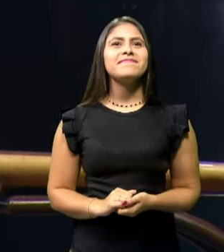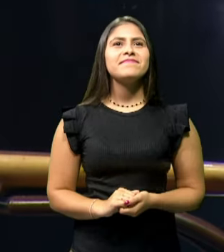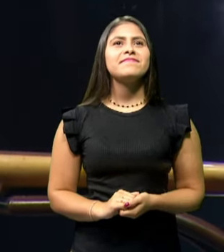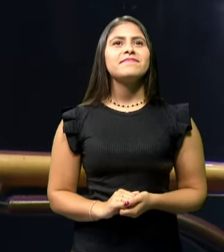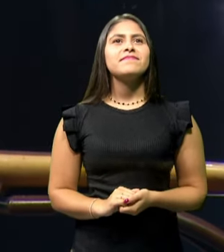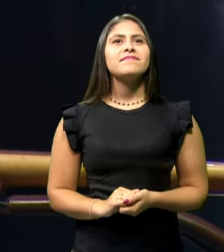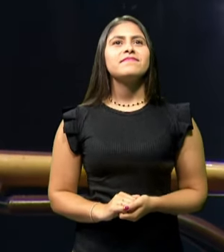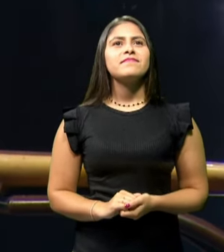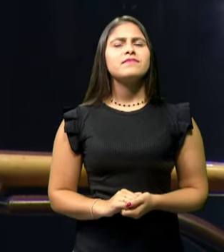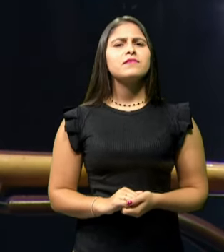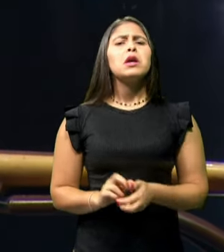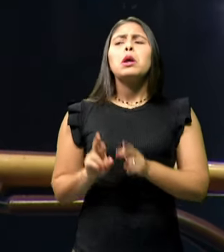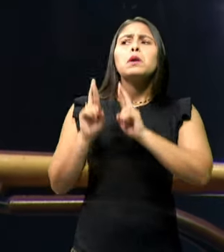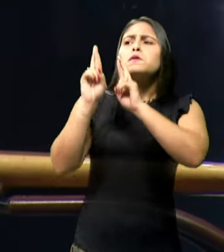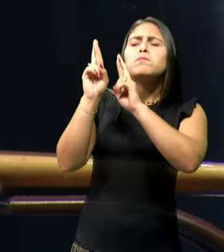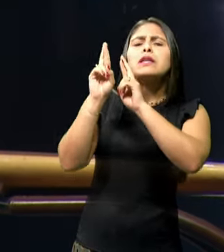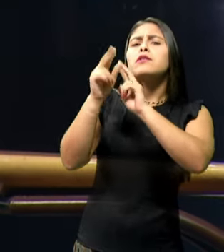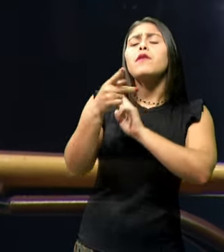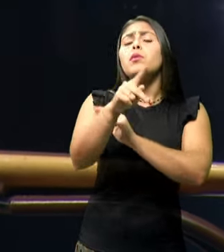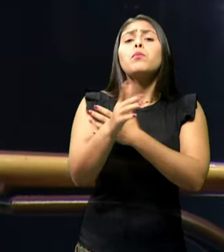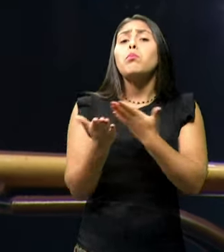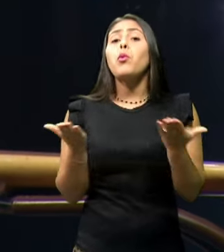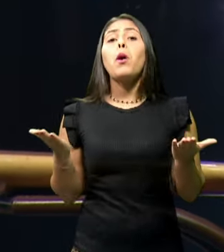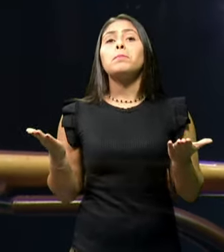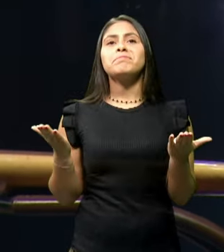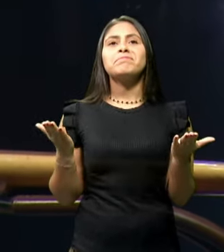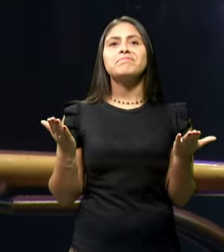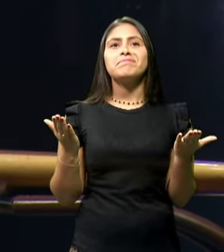Qual é a tua expectativa aqui nessa noite?